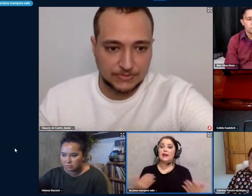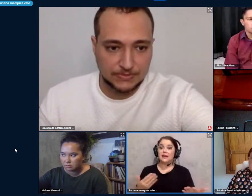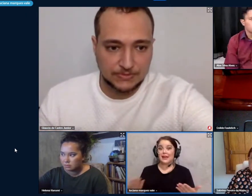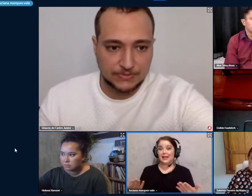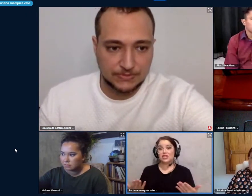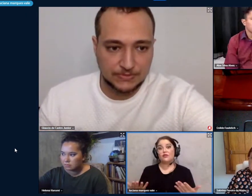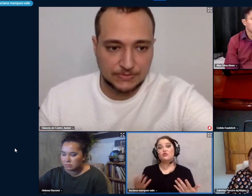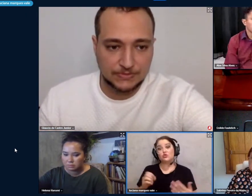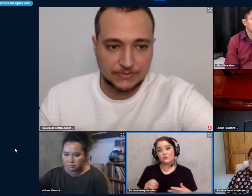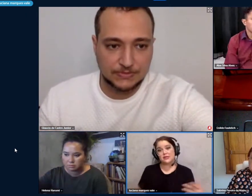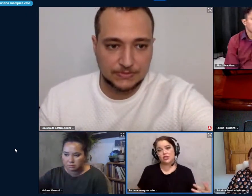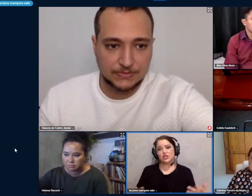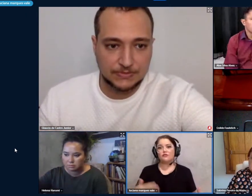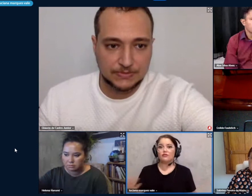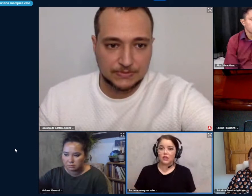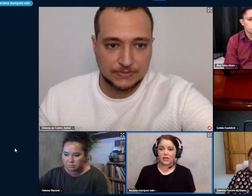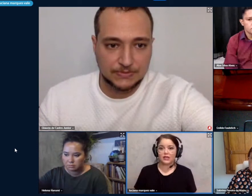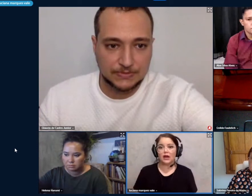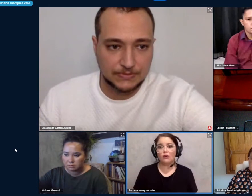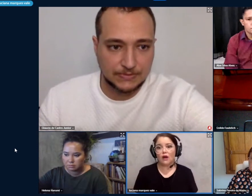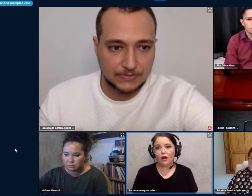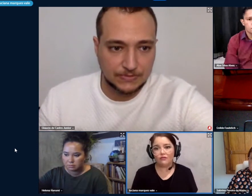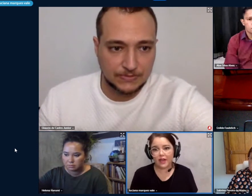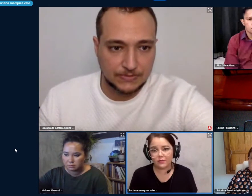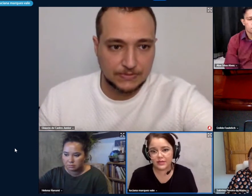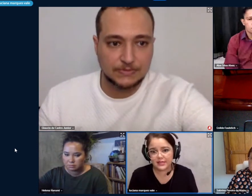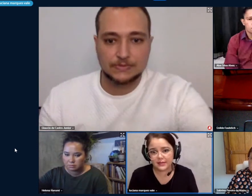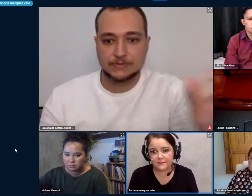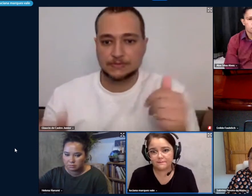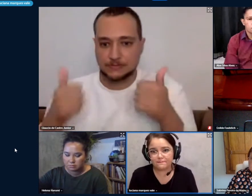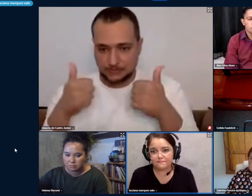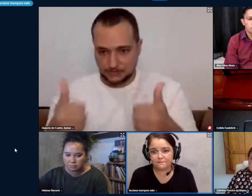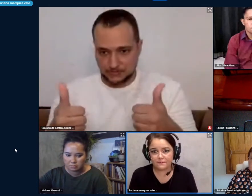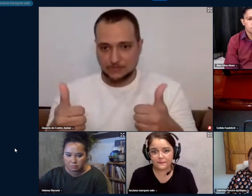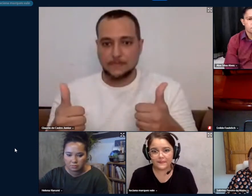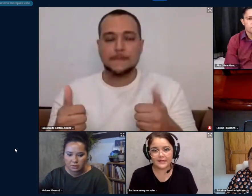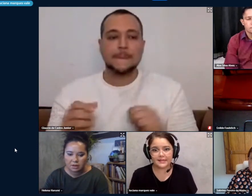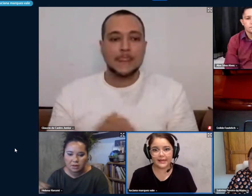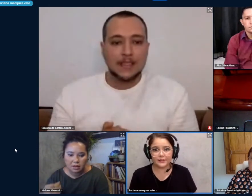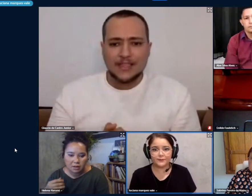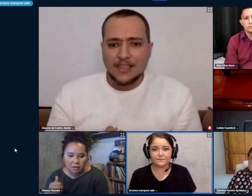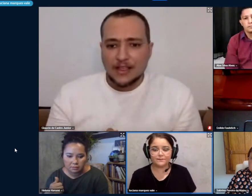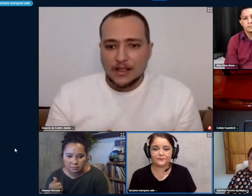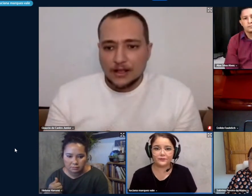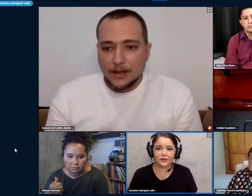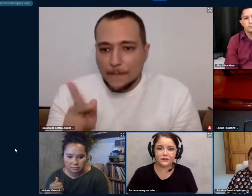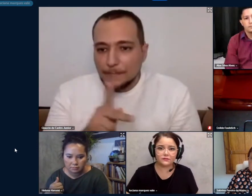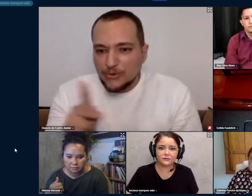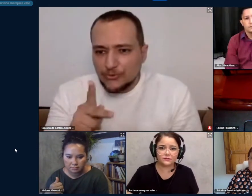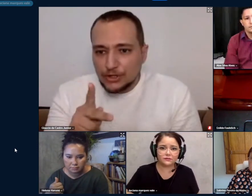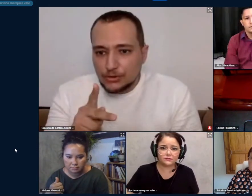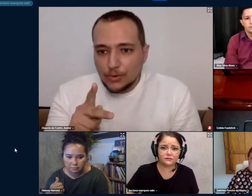termo ele é relativo ao substantivo e não ao verbo em si. Certo?